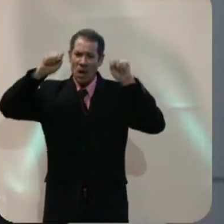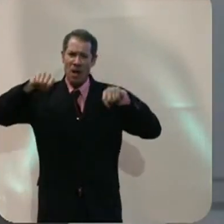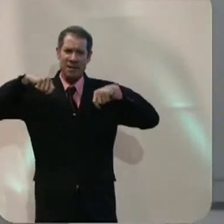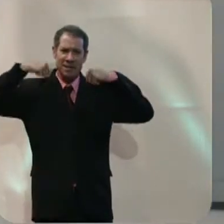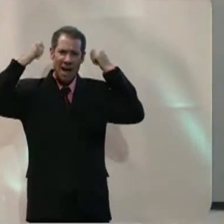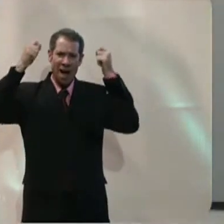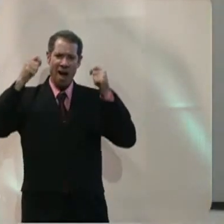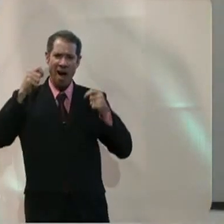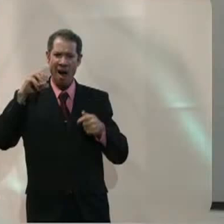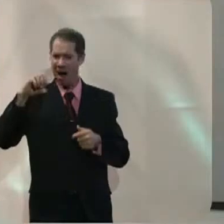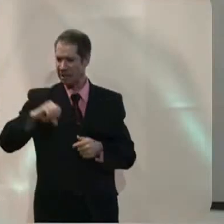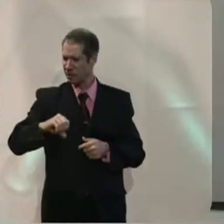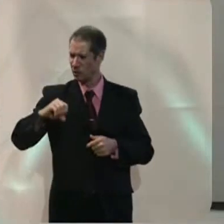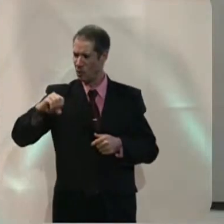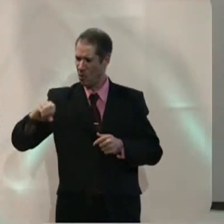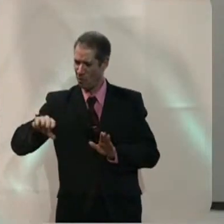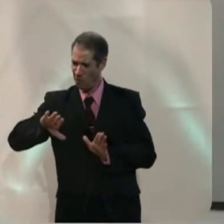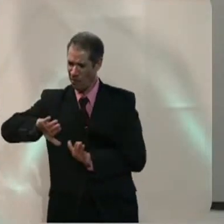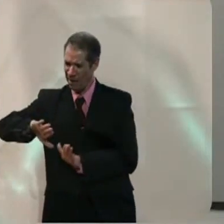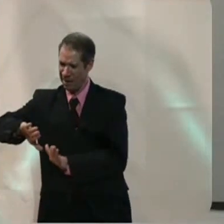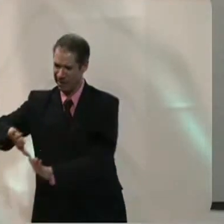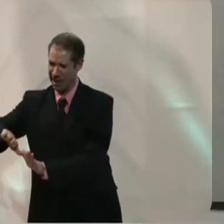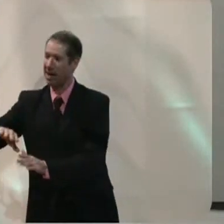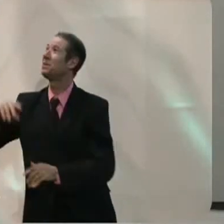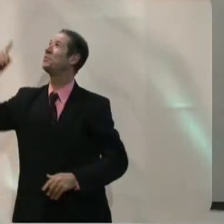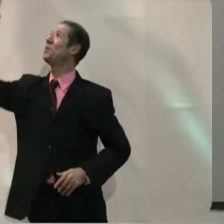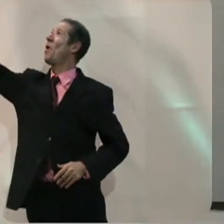que deixa as